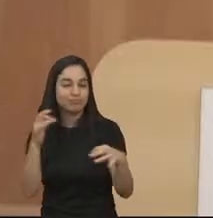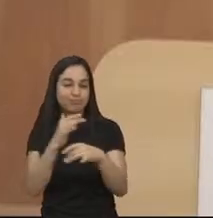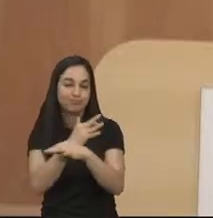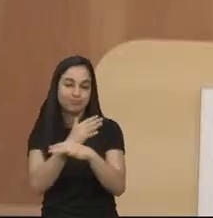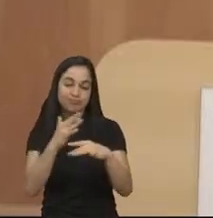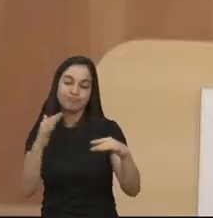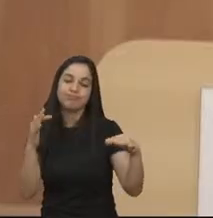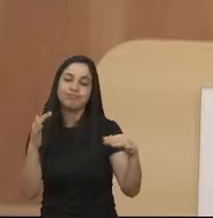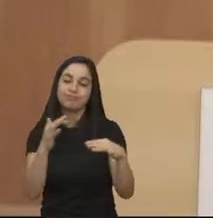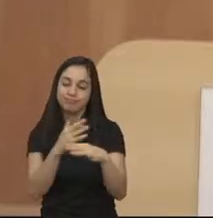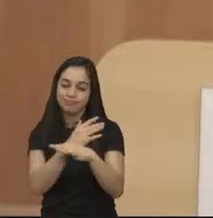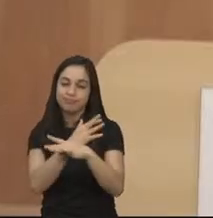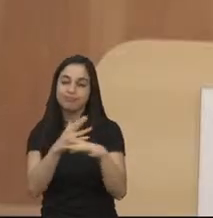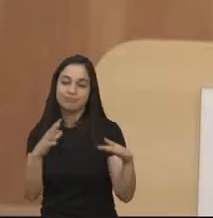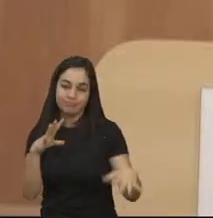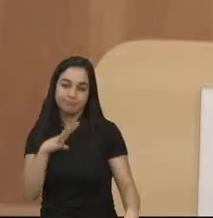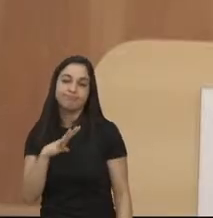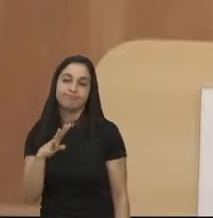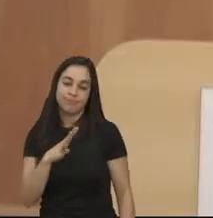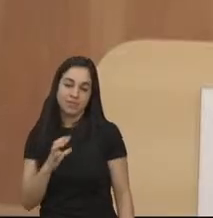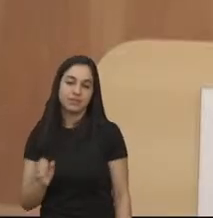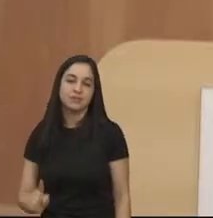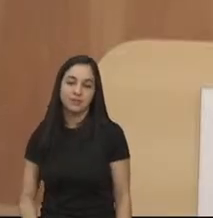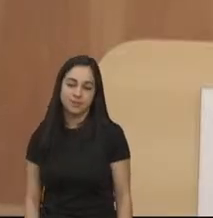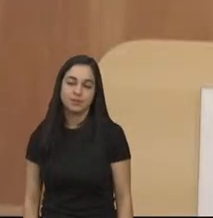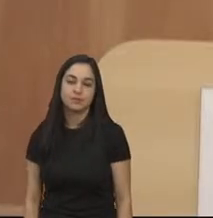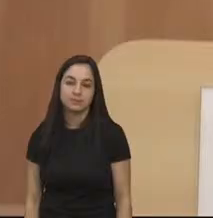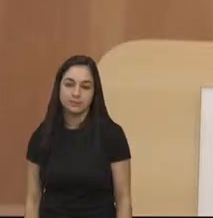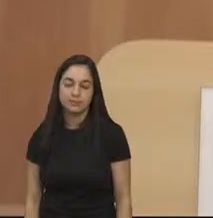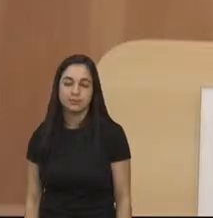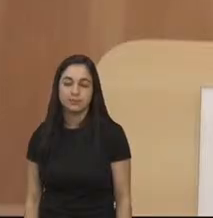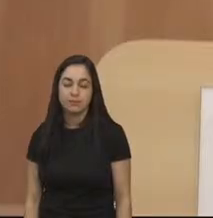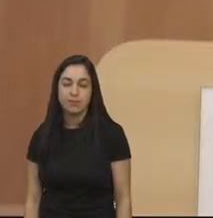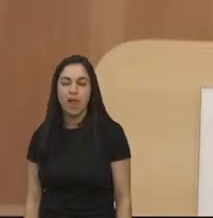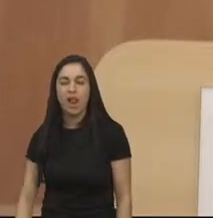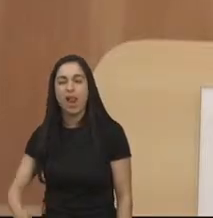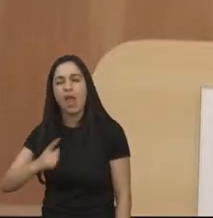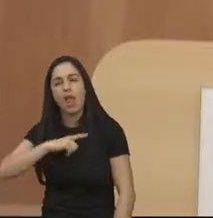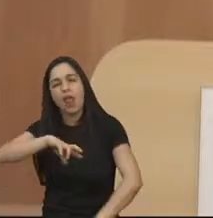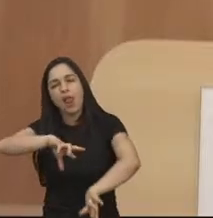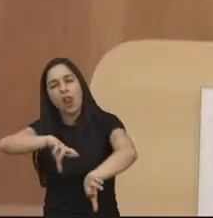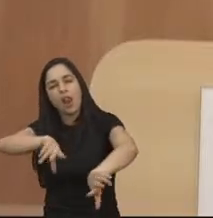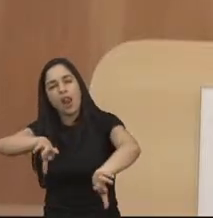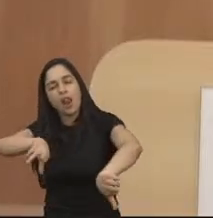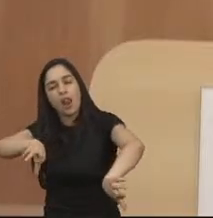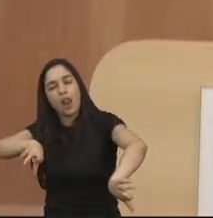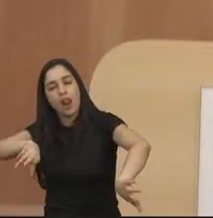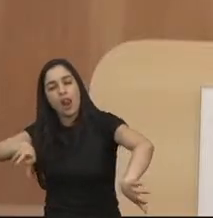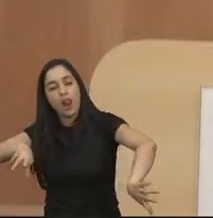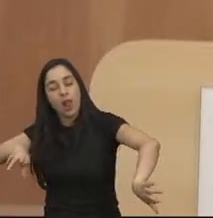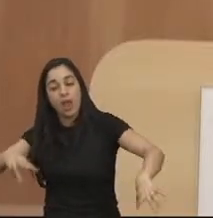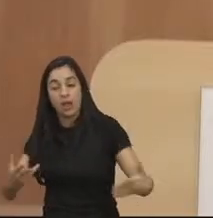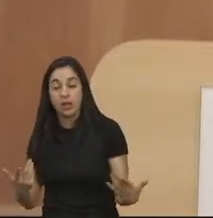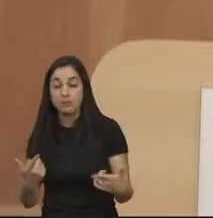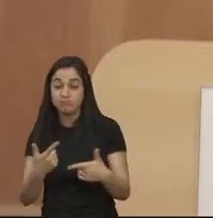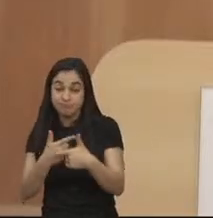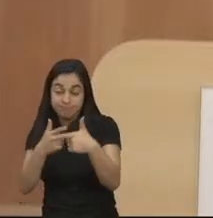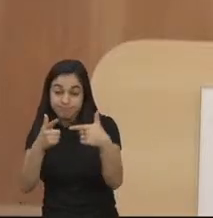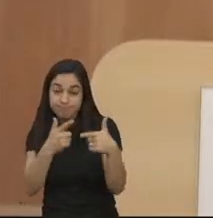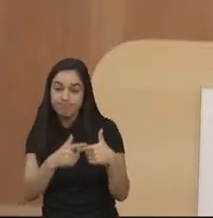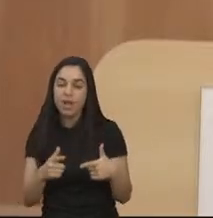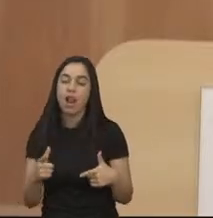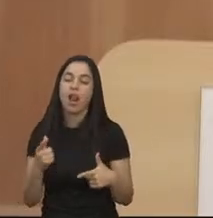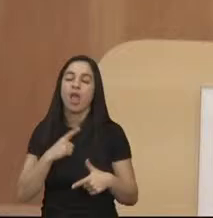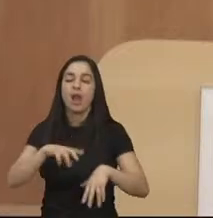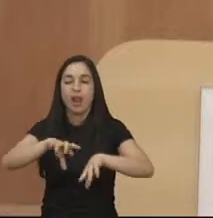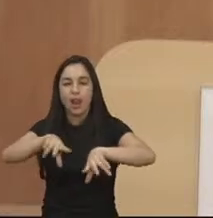estão circulando pelo centro da nossa cidade. Então, são vários desafios, como a gente pôde ver no vídeo, como a gente falou aí